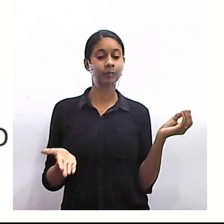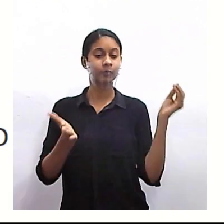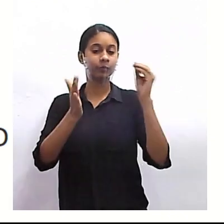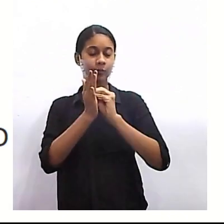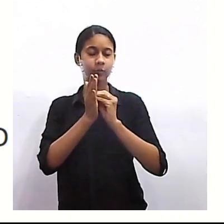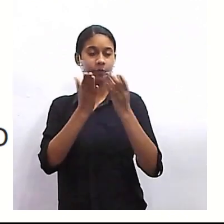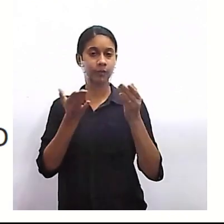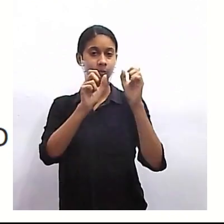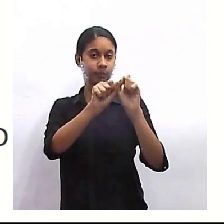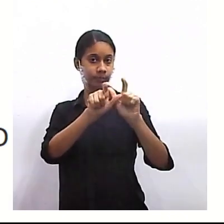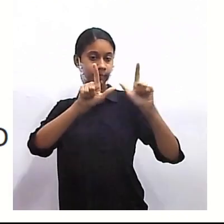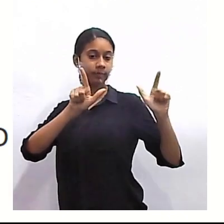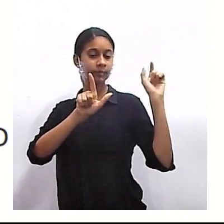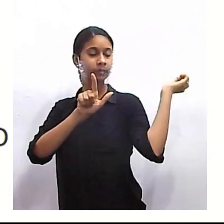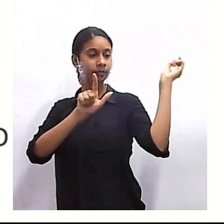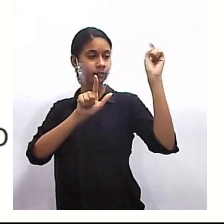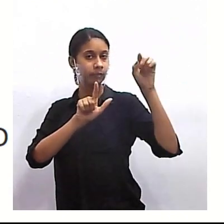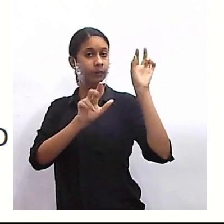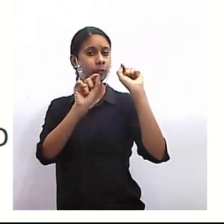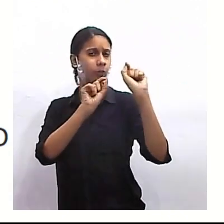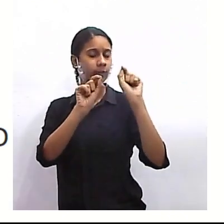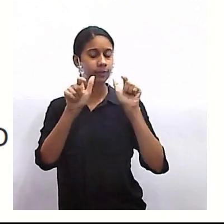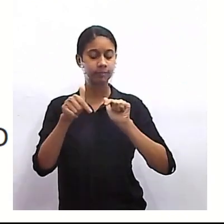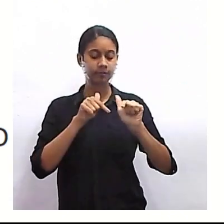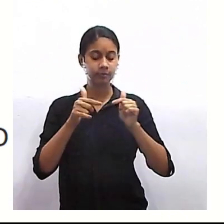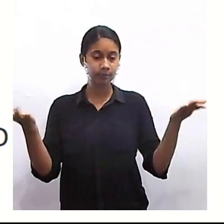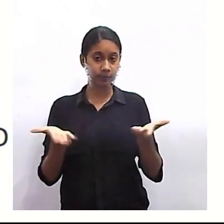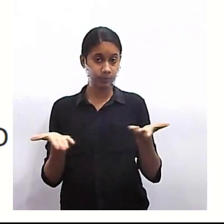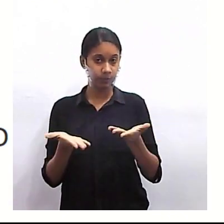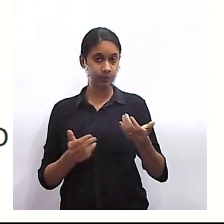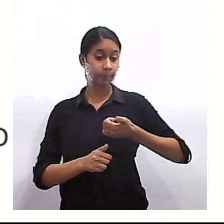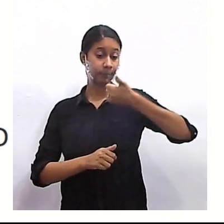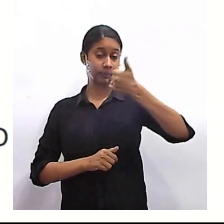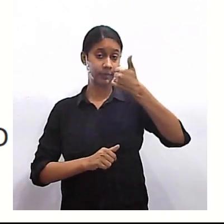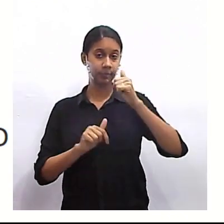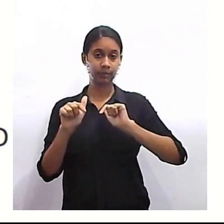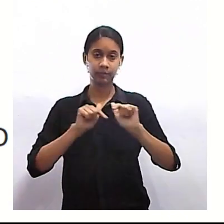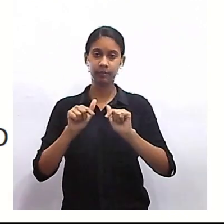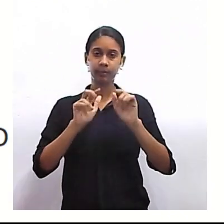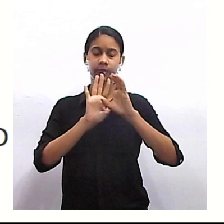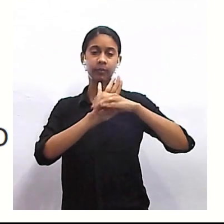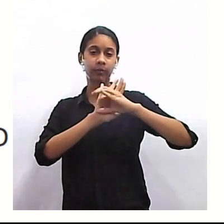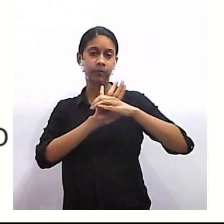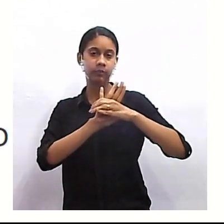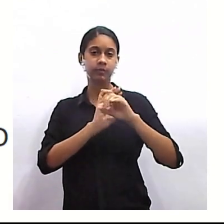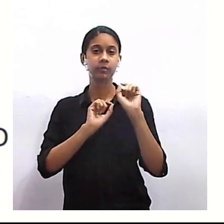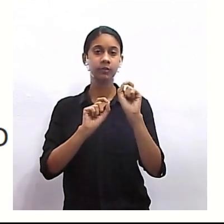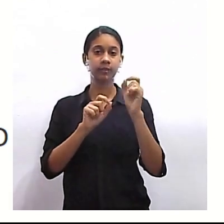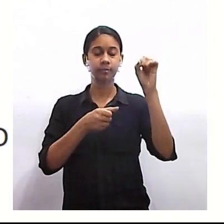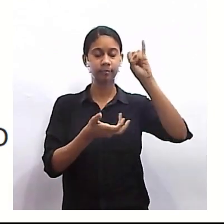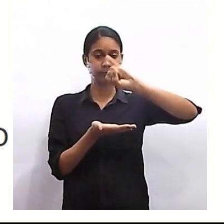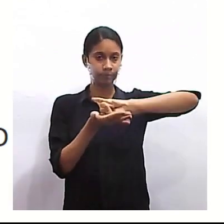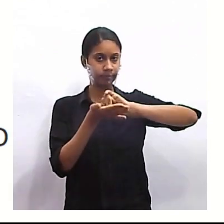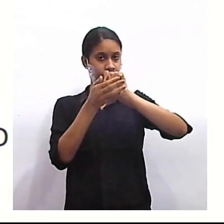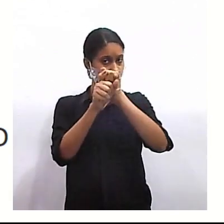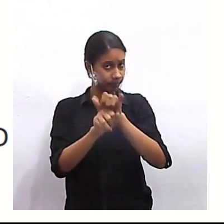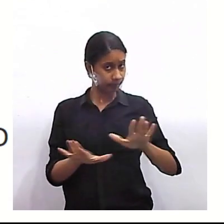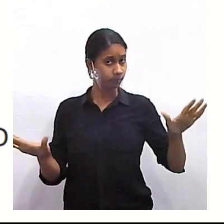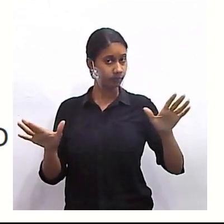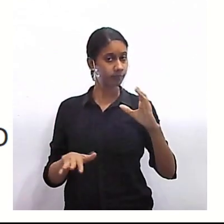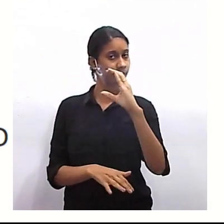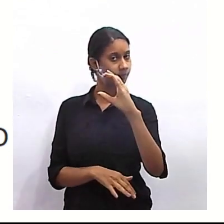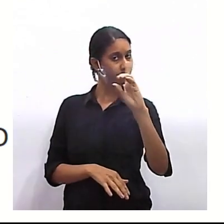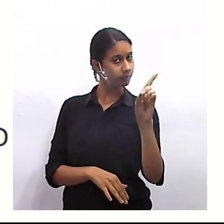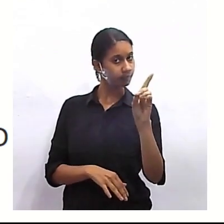roteiro aí, o que é que a gente vai estar trabalhando hoje, certo? Primeiramente, a gente vai trabalhar o conceito do centro de distribuição, tá? O CD,